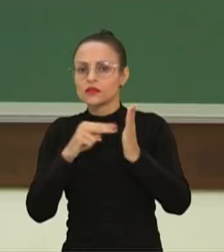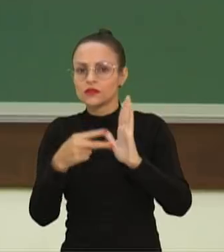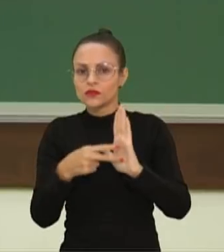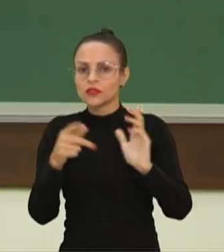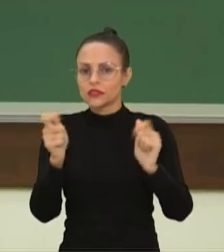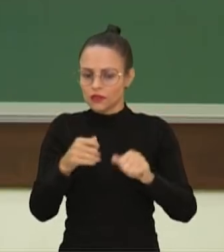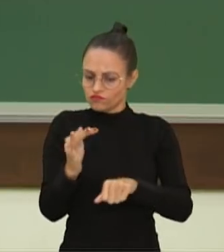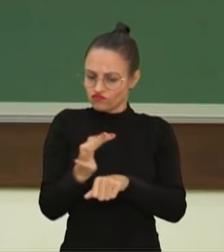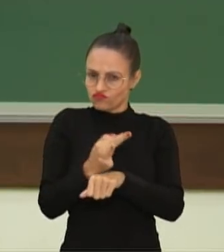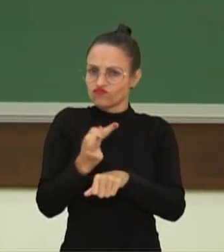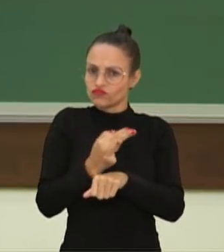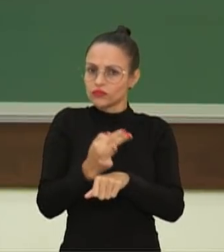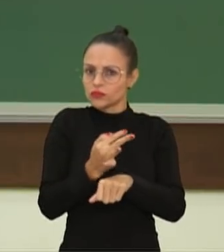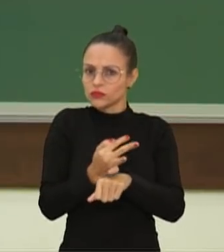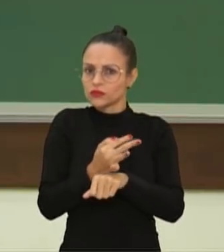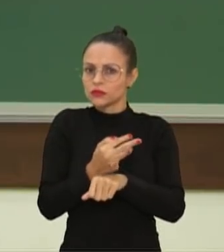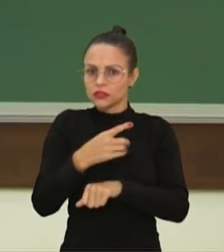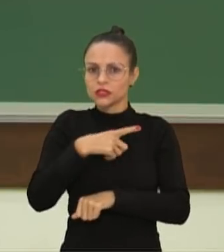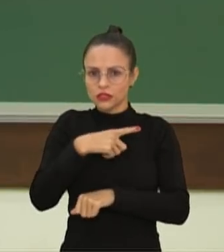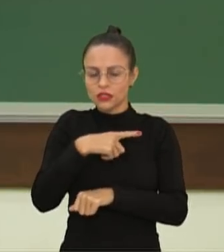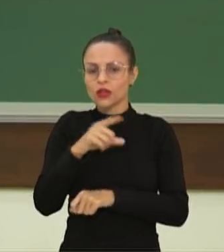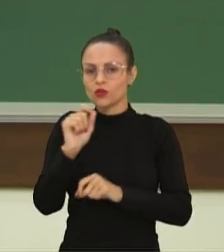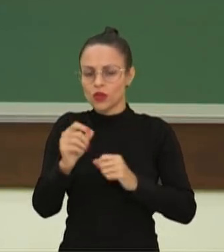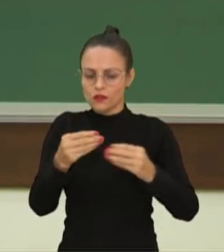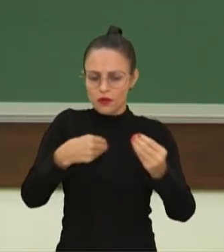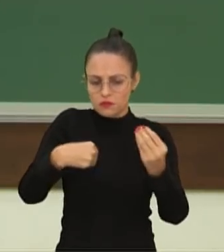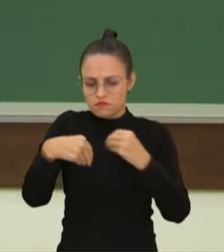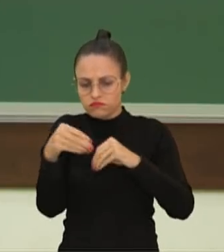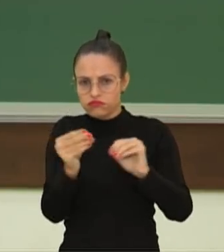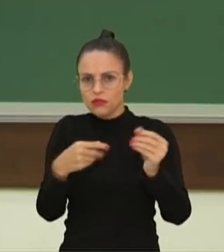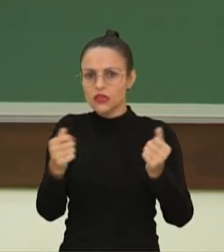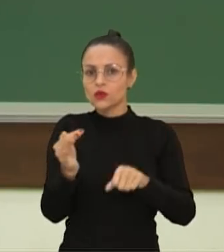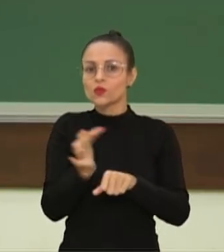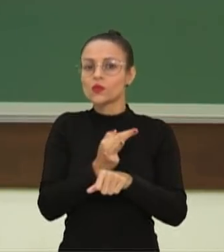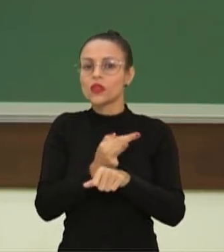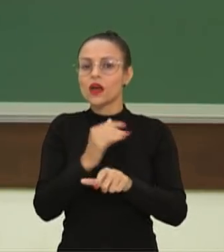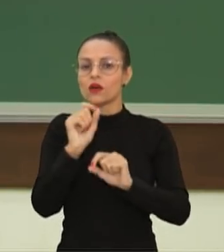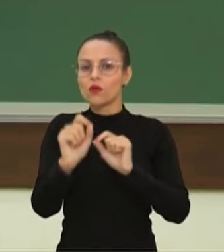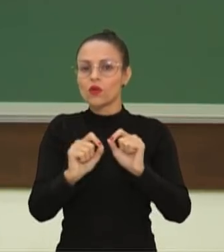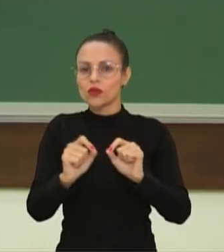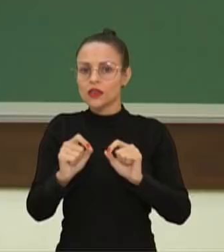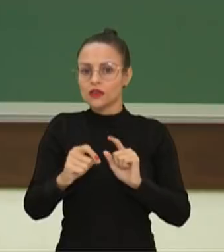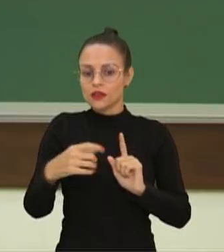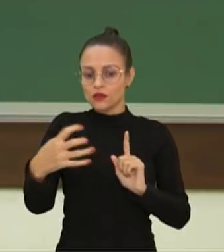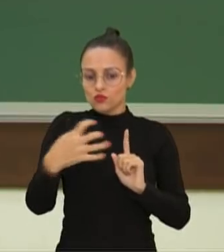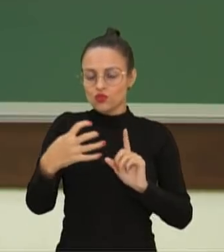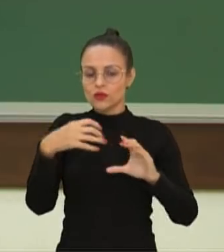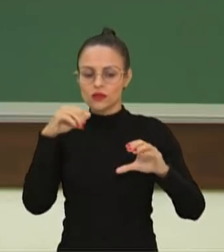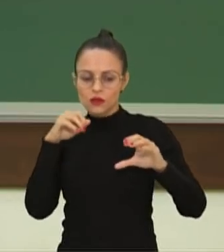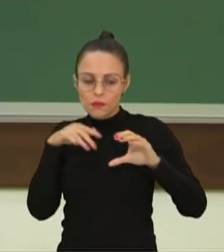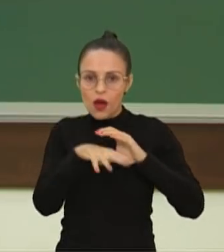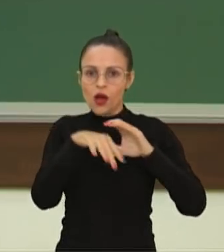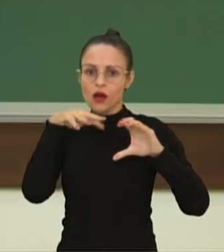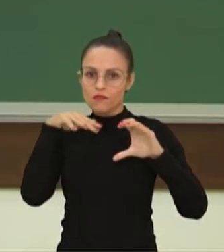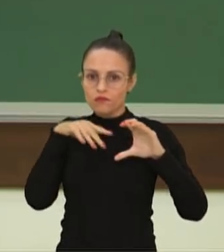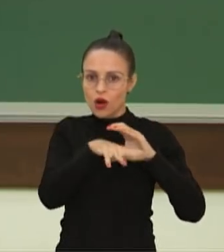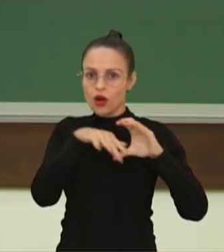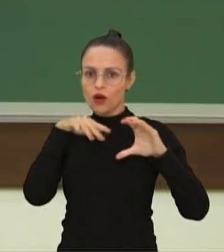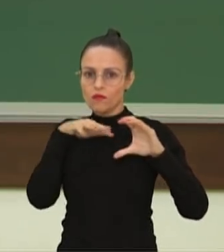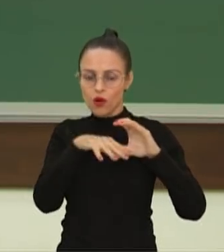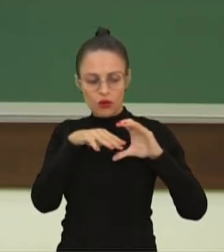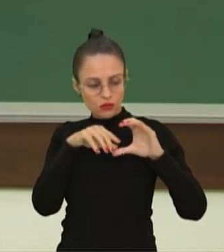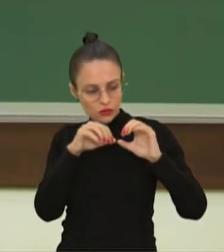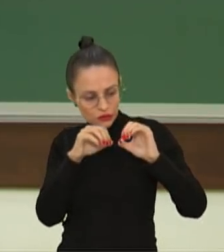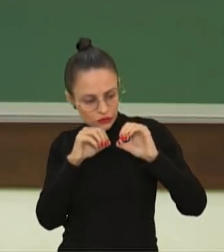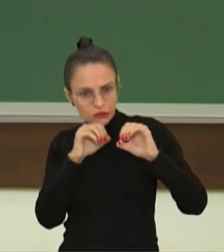são resistentes, né? Elas têm uma certa elasticidade para aguentar a pressão do sangue que invade, que entra dentro